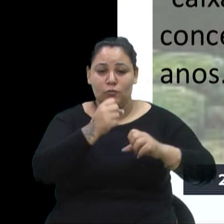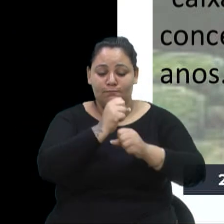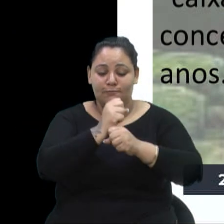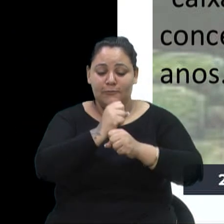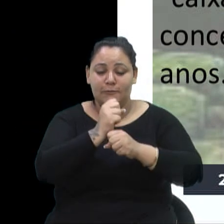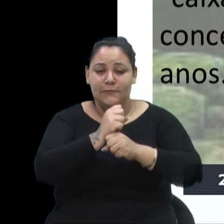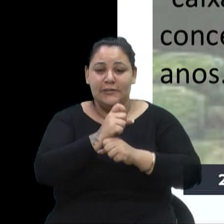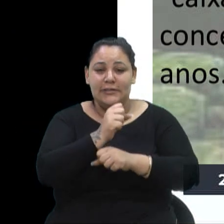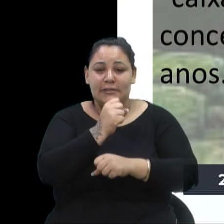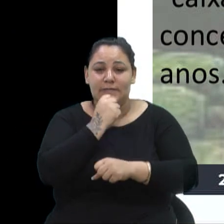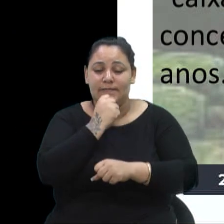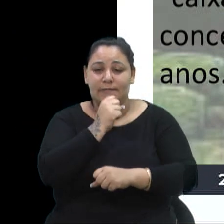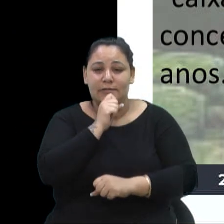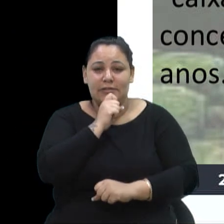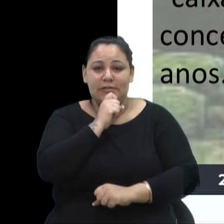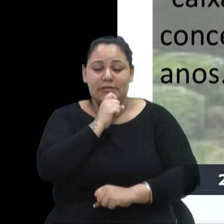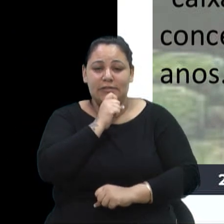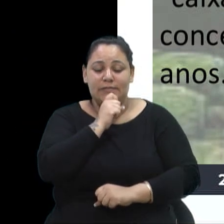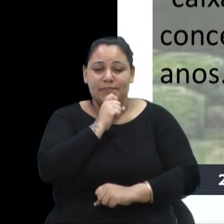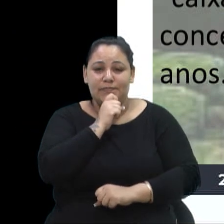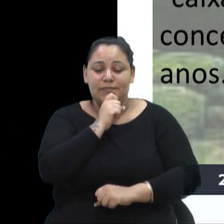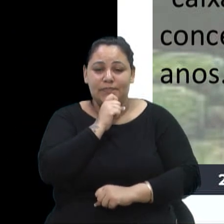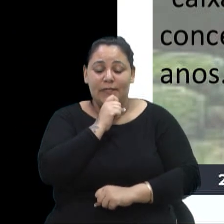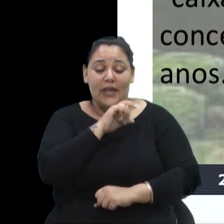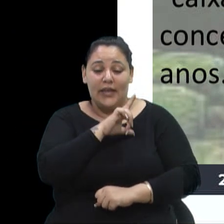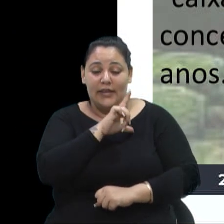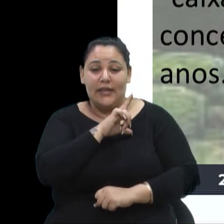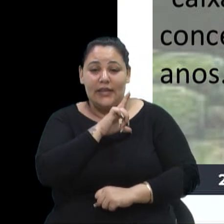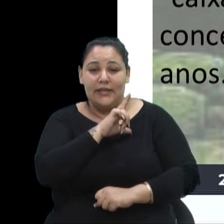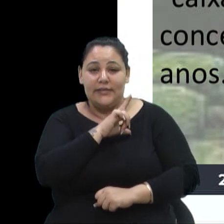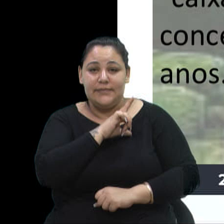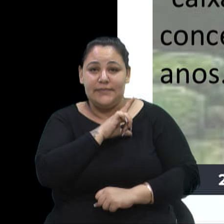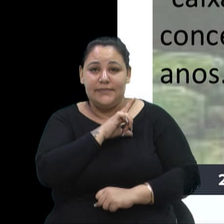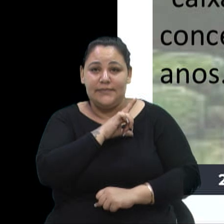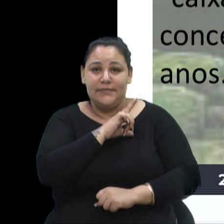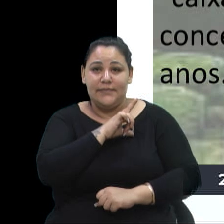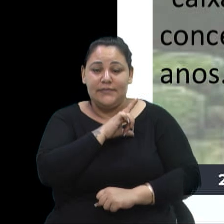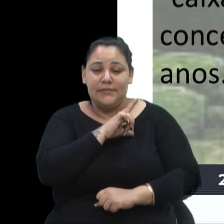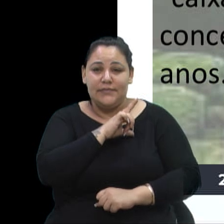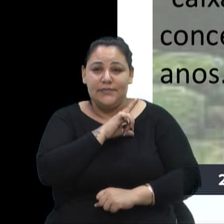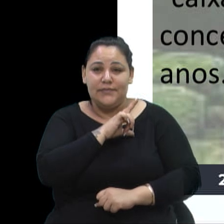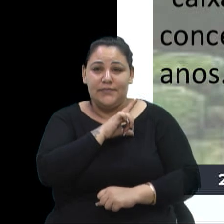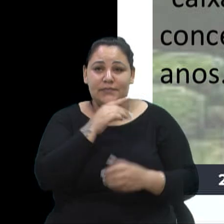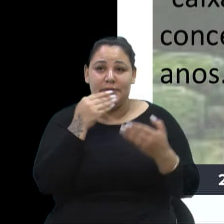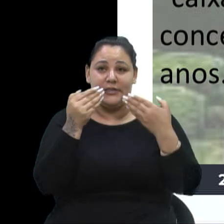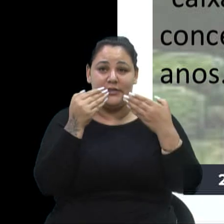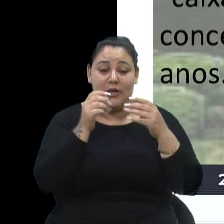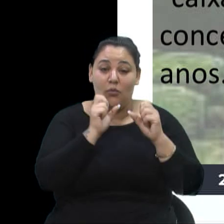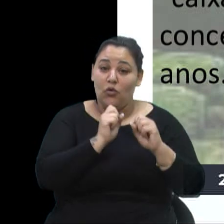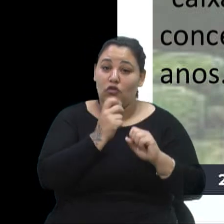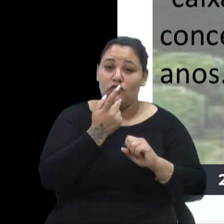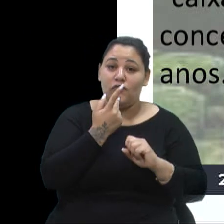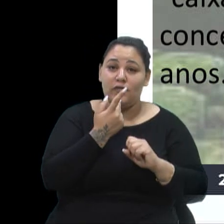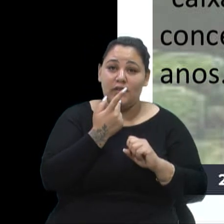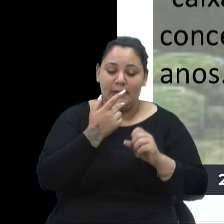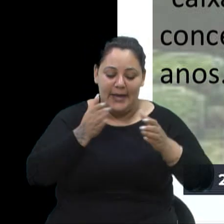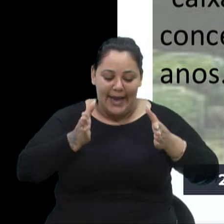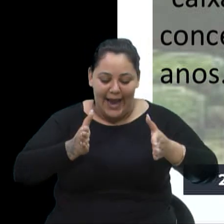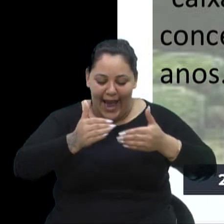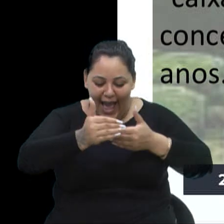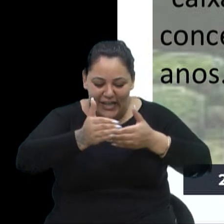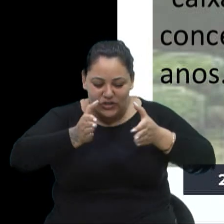norte. E aí tem uma observação sobre o termo, que ele pode ser considerado a caixa de